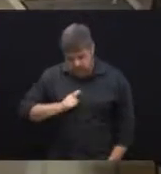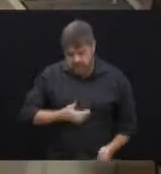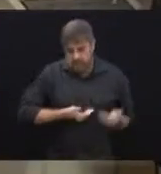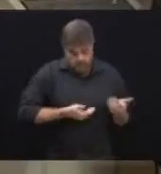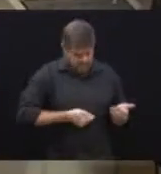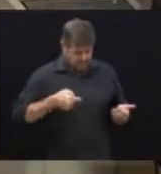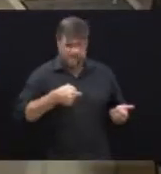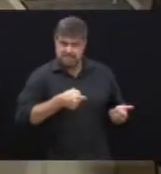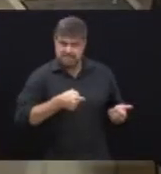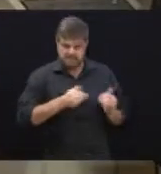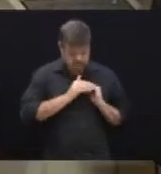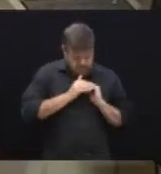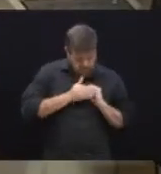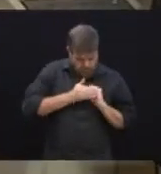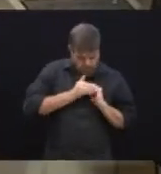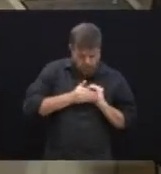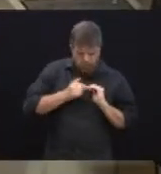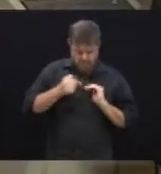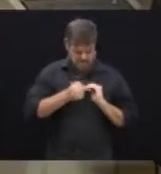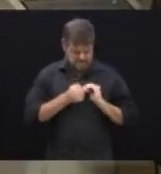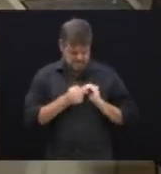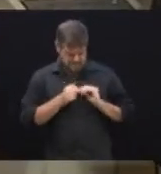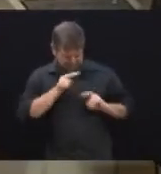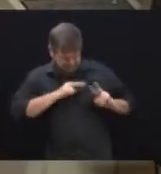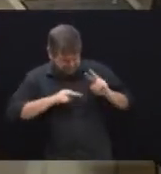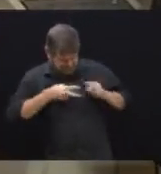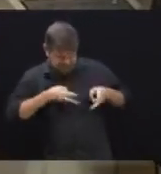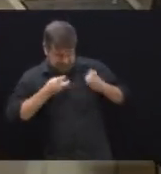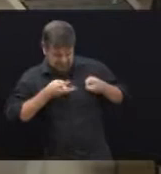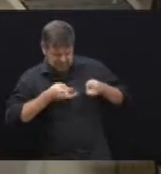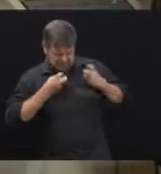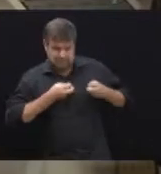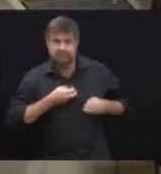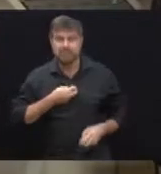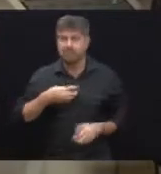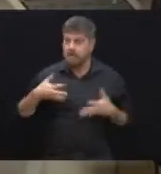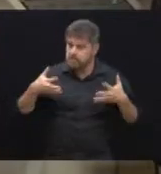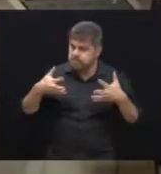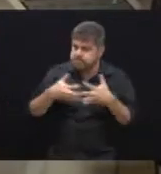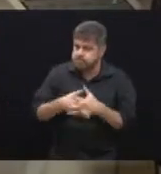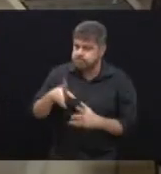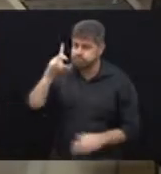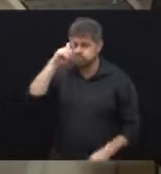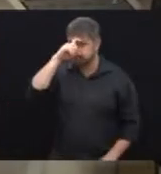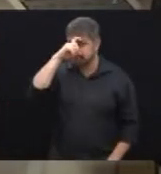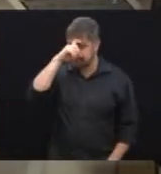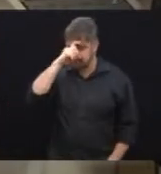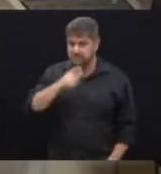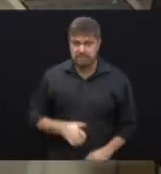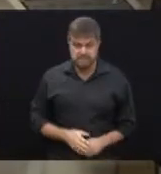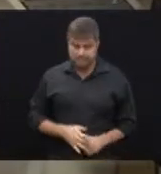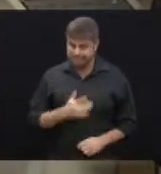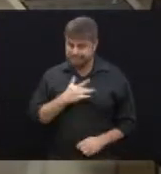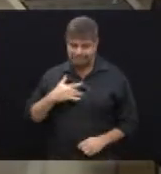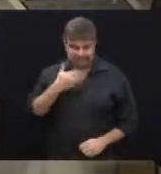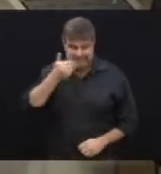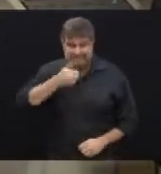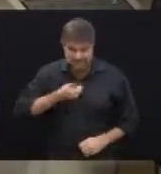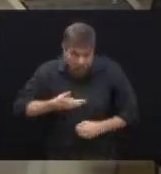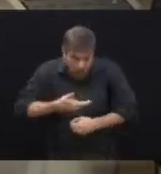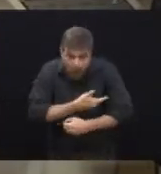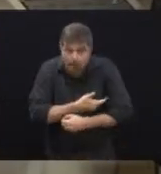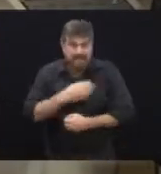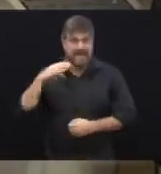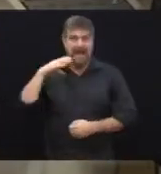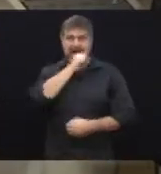congênita, ela já nasce com a catarata fechadinha, olho opaco, e são quadros bem complicados, de prognóstico difícil, porque a gente tem que